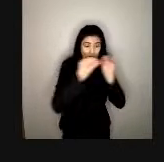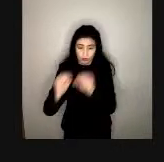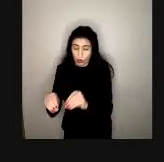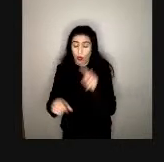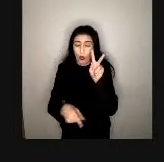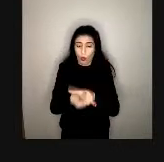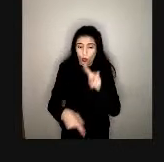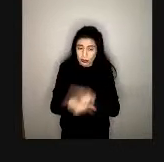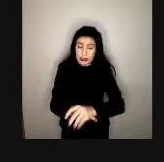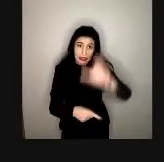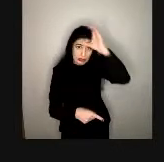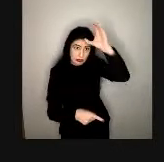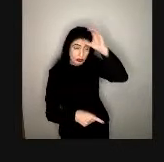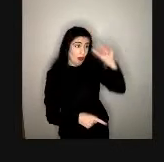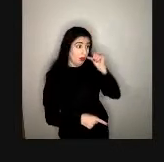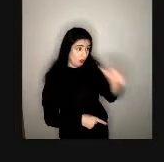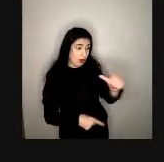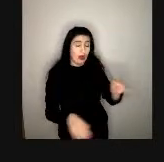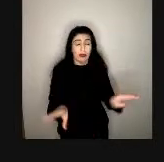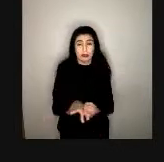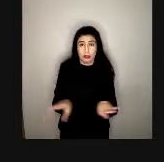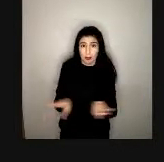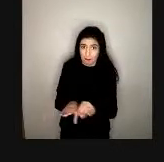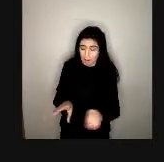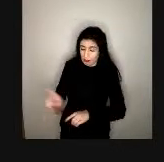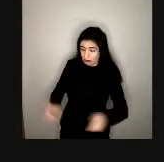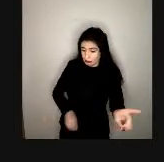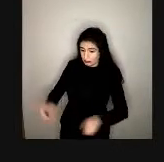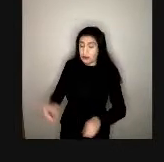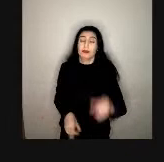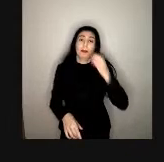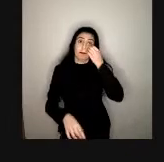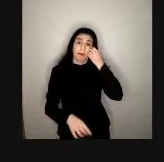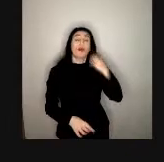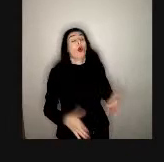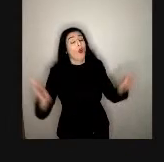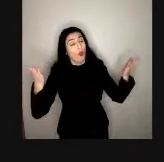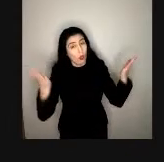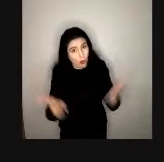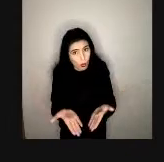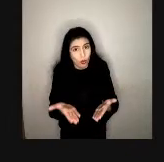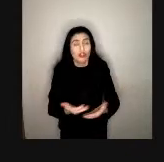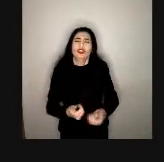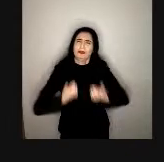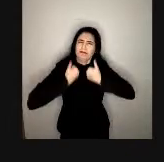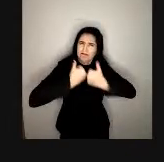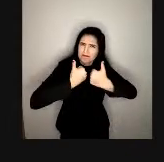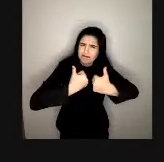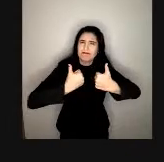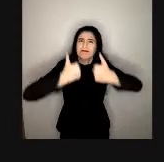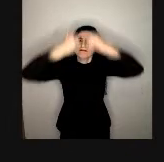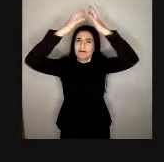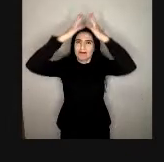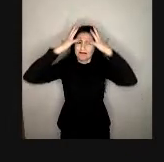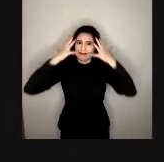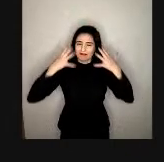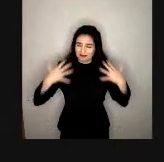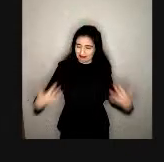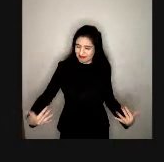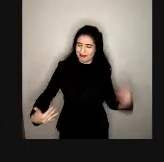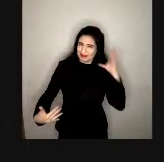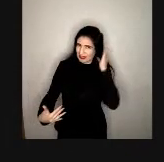da priminha. Hoje ela está super bem, recuperada. Cabeluda e levando a vida